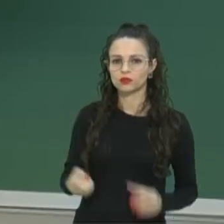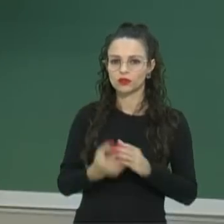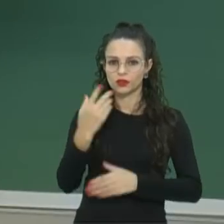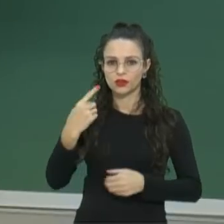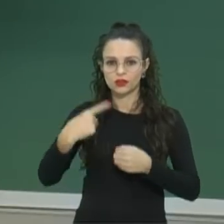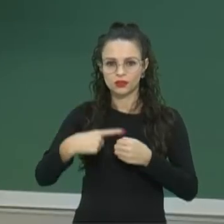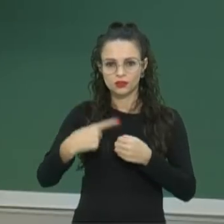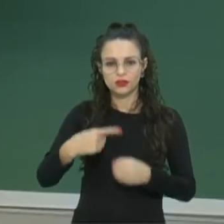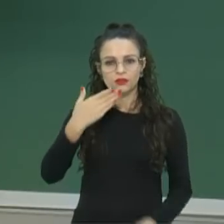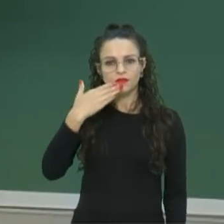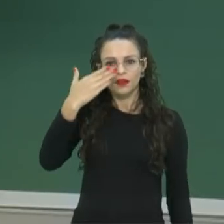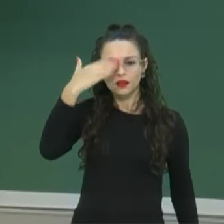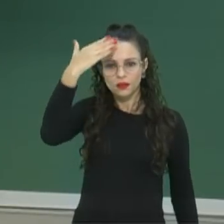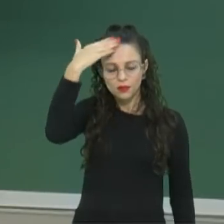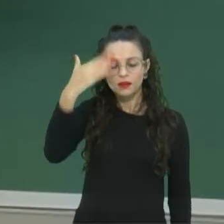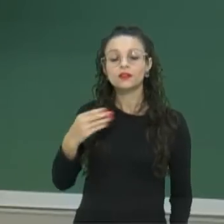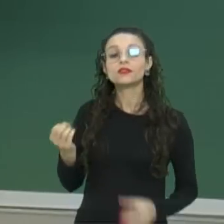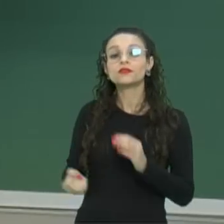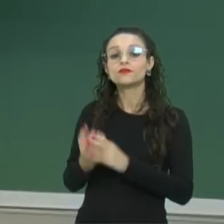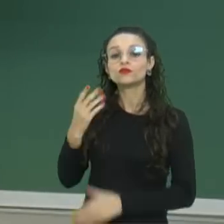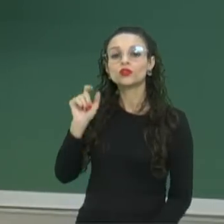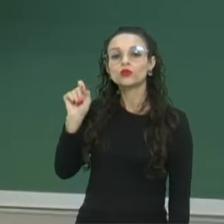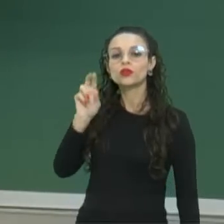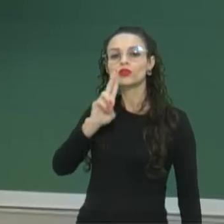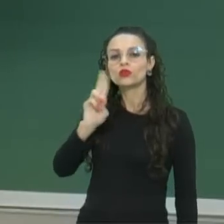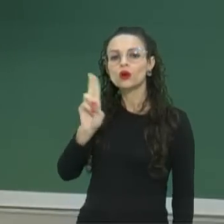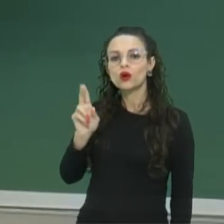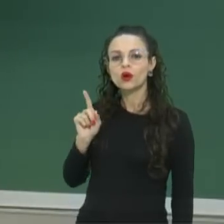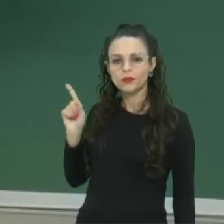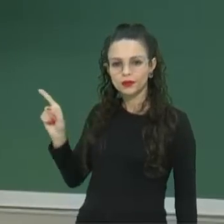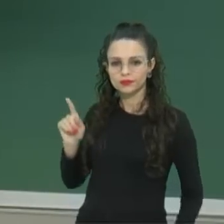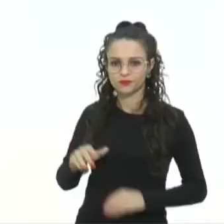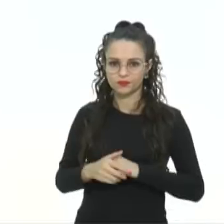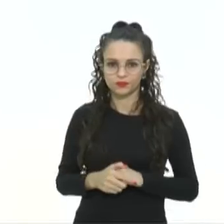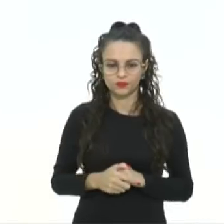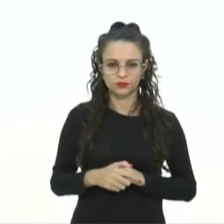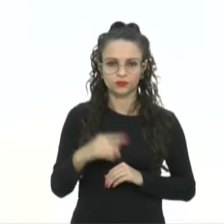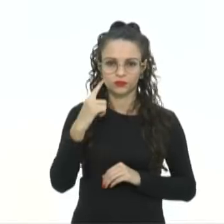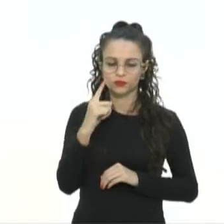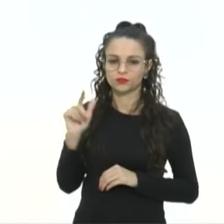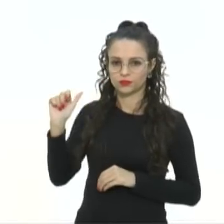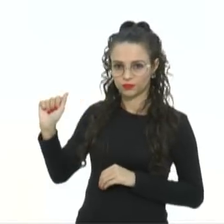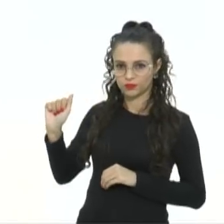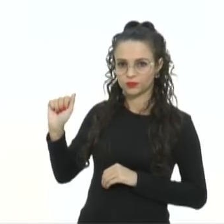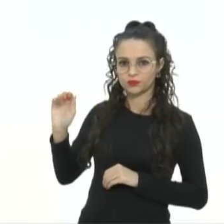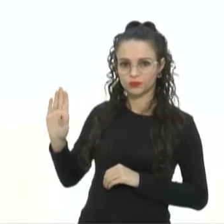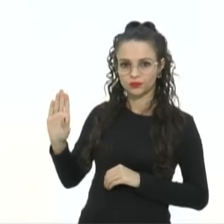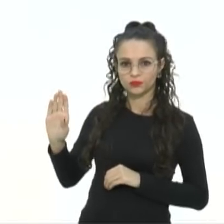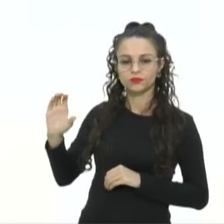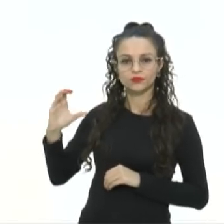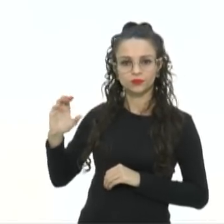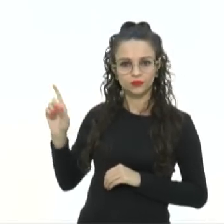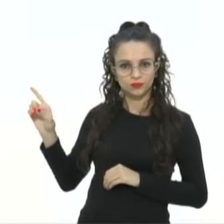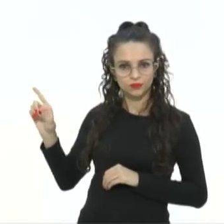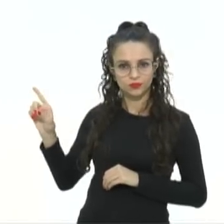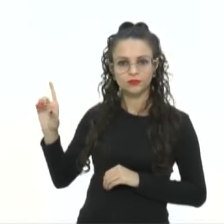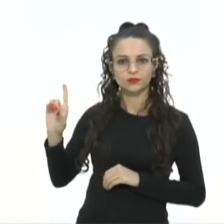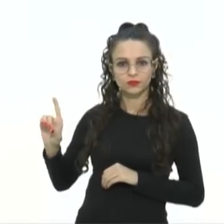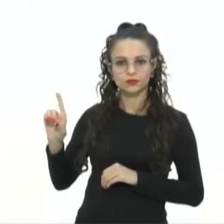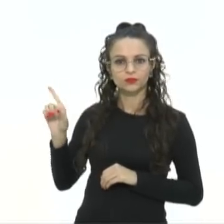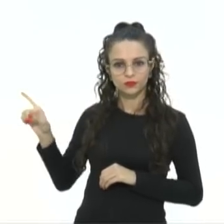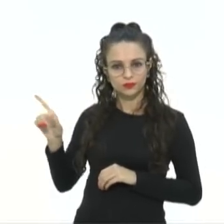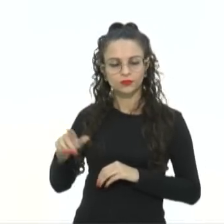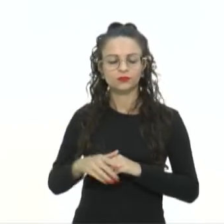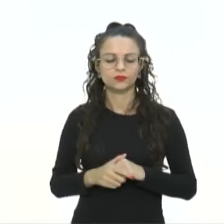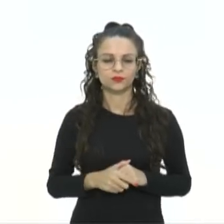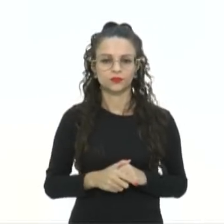Arábia Saudita. Seu fundador se chamava, letra A, Jesus de Nazaré, letra B, Moisés, letra C, Maomé, ou